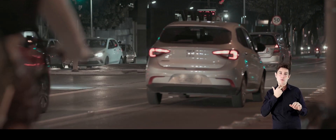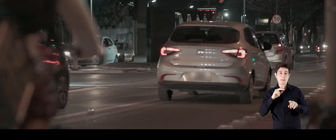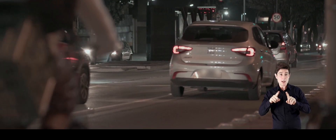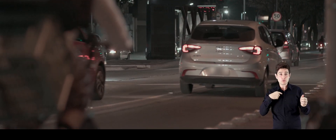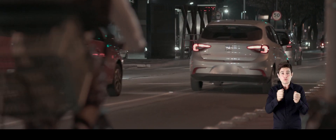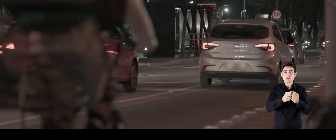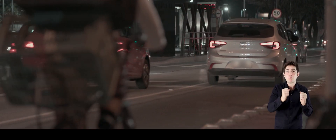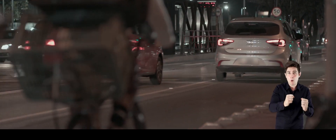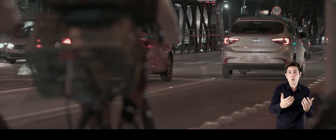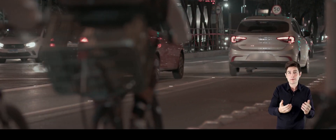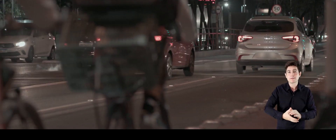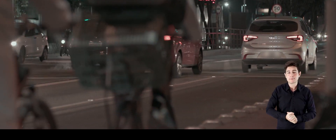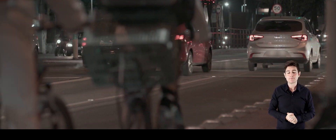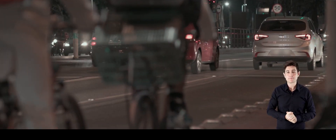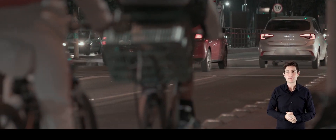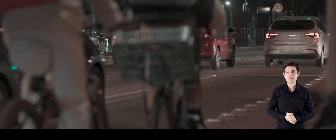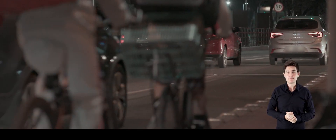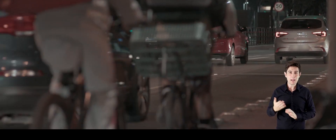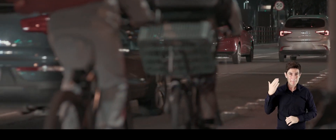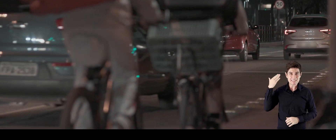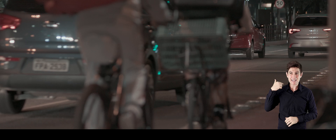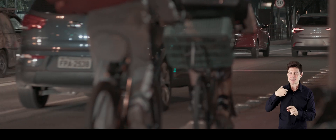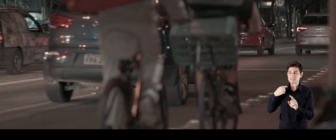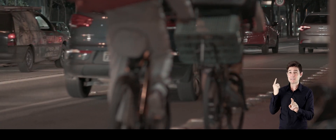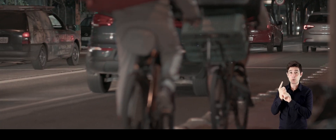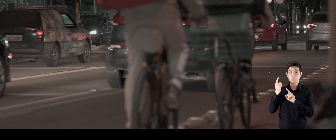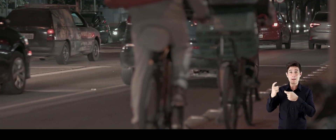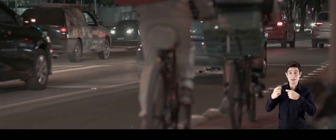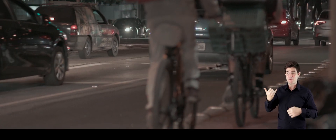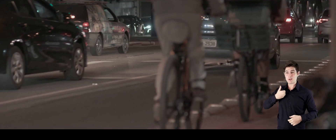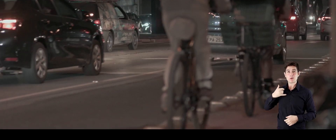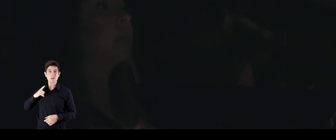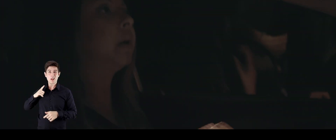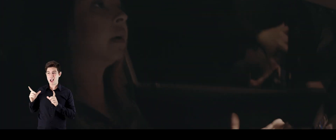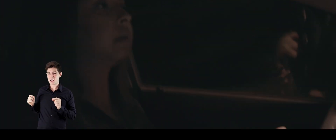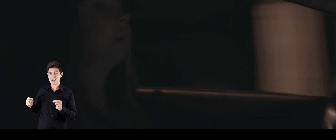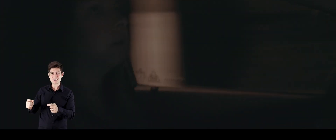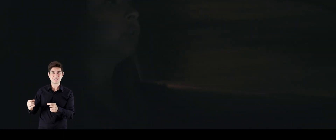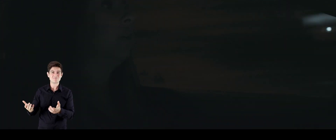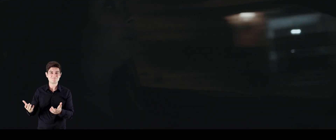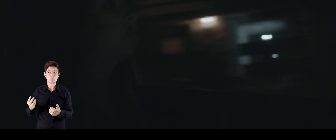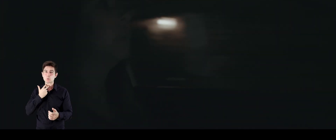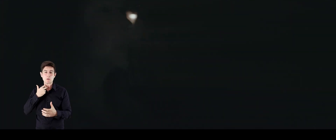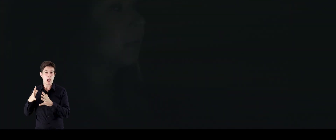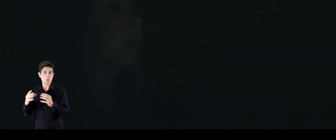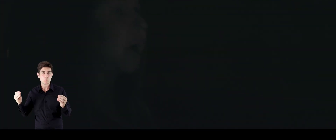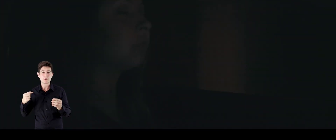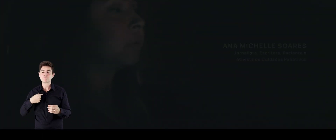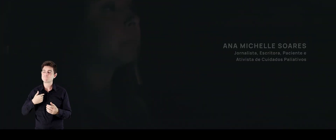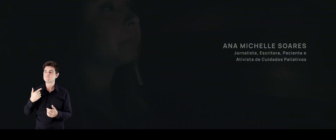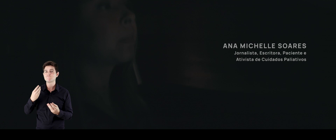Eu acho que no começo, quando eu fui diagnosticada com a metástase mesmo, que passou a ser o diagnóstico da